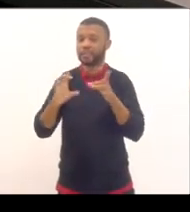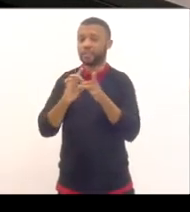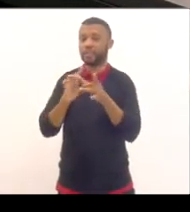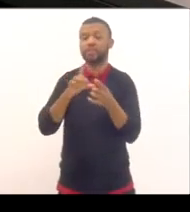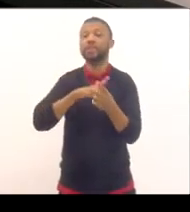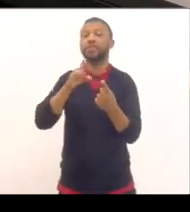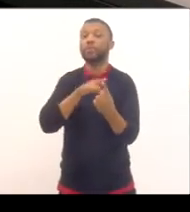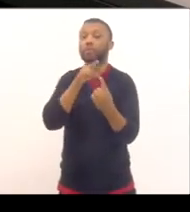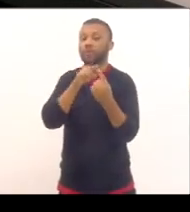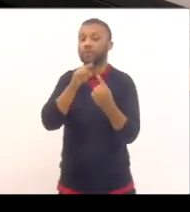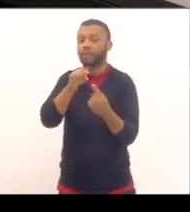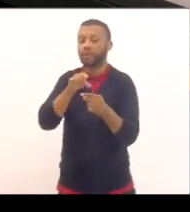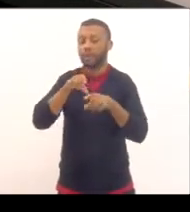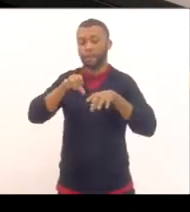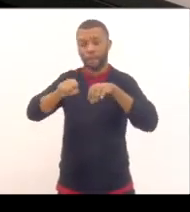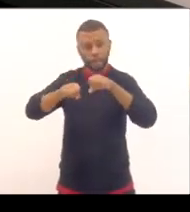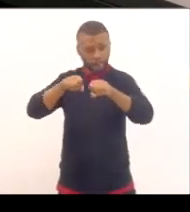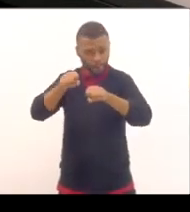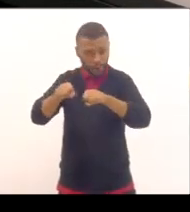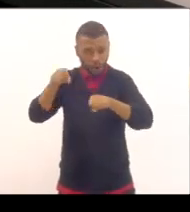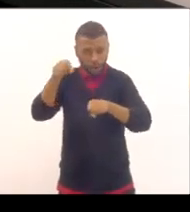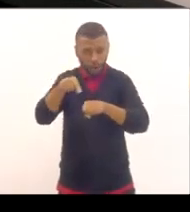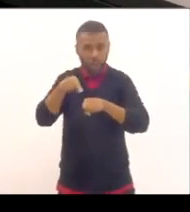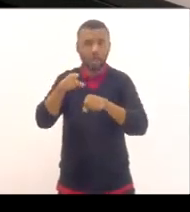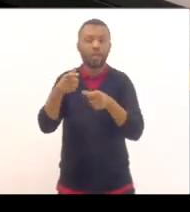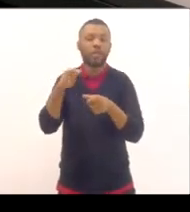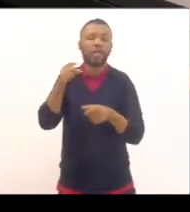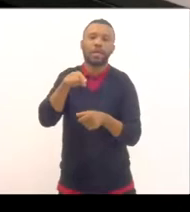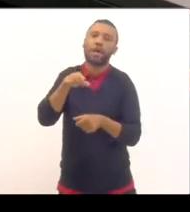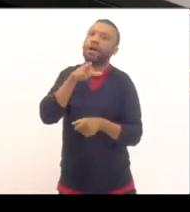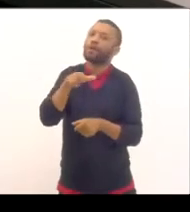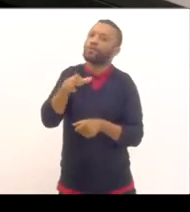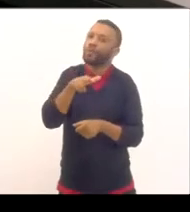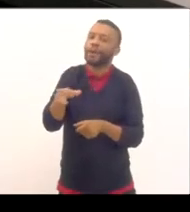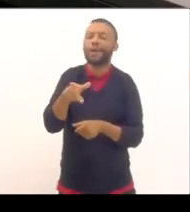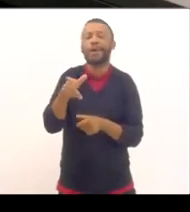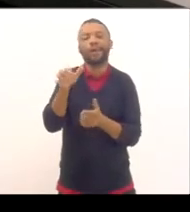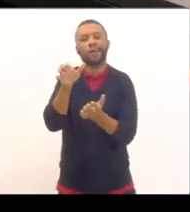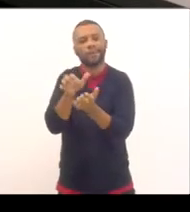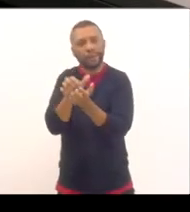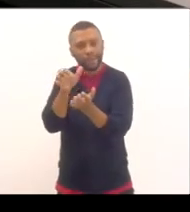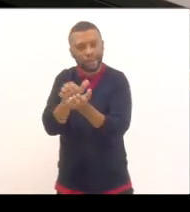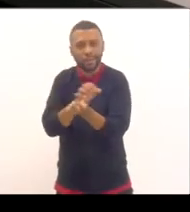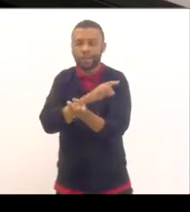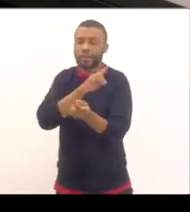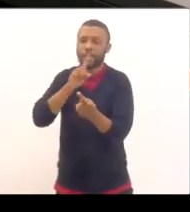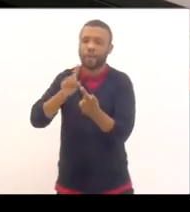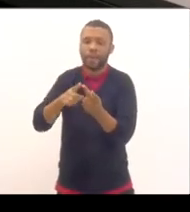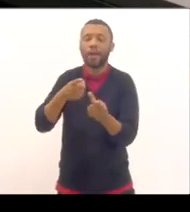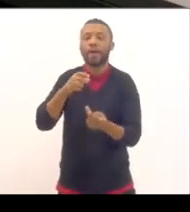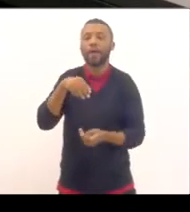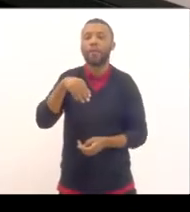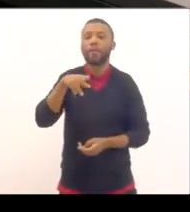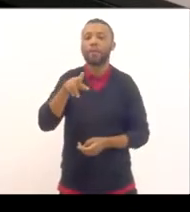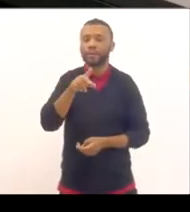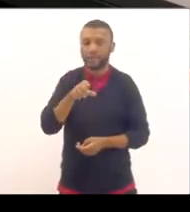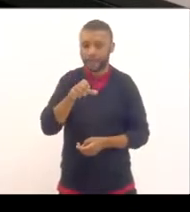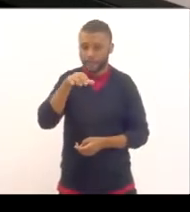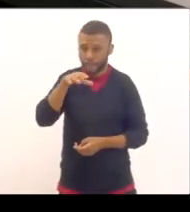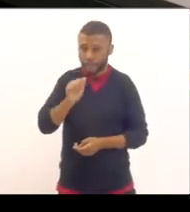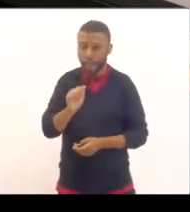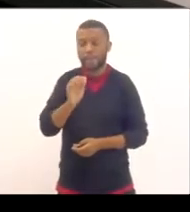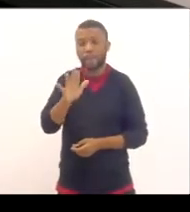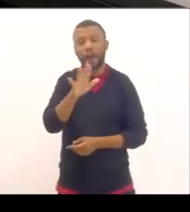vista que foi ocupada a comunidade do Jacarezinho não só Jacarezinho Mas também como Muzema também foi feita tão em